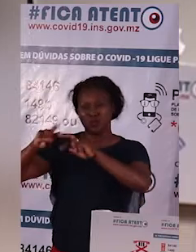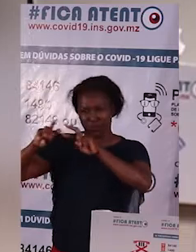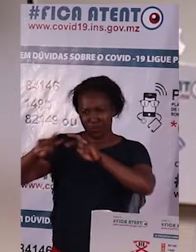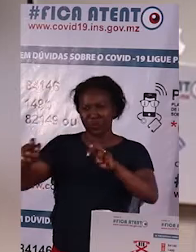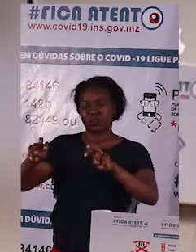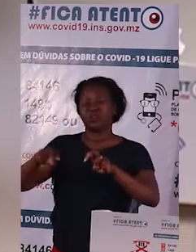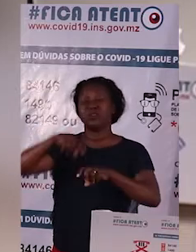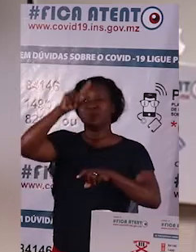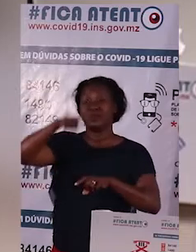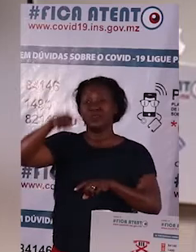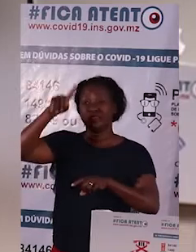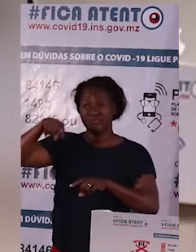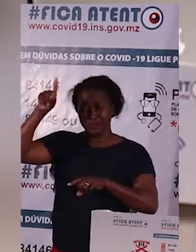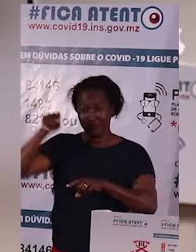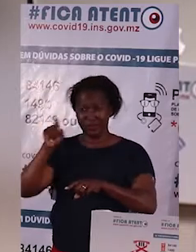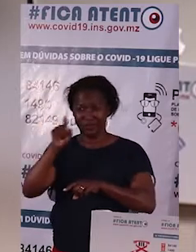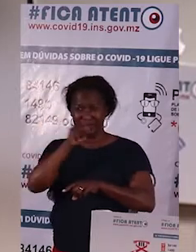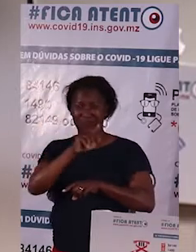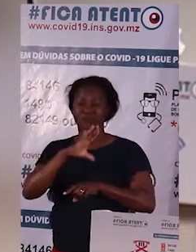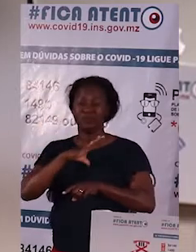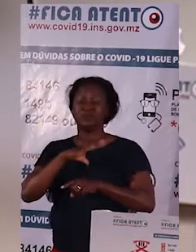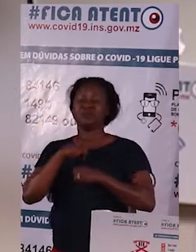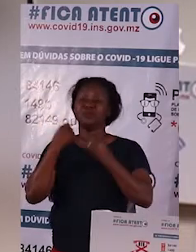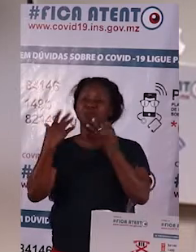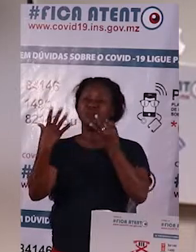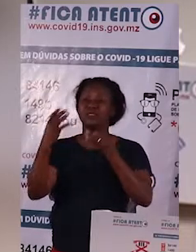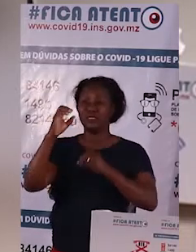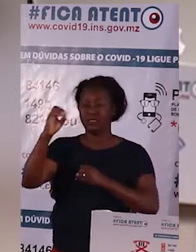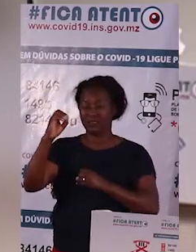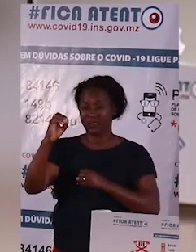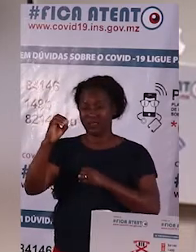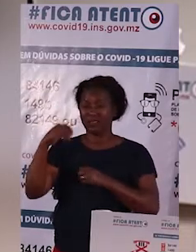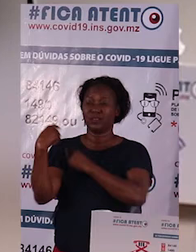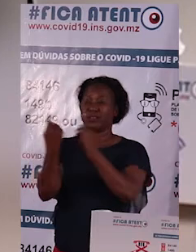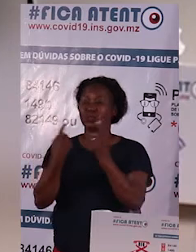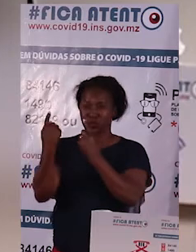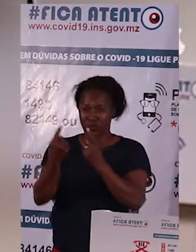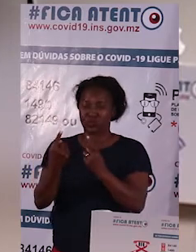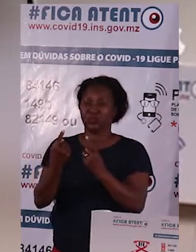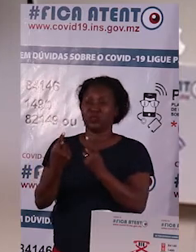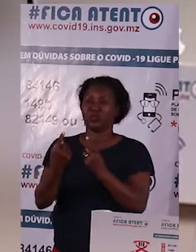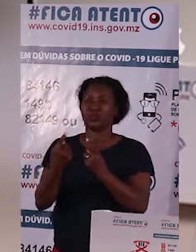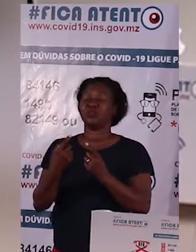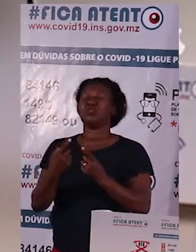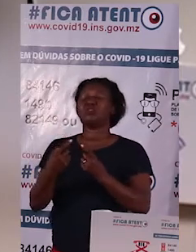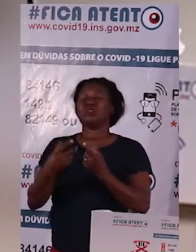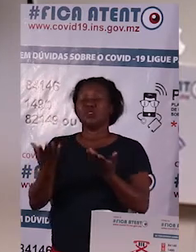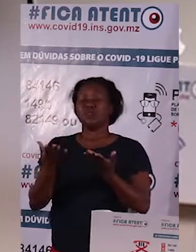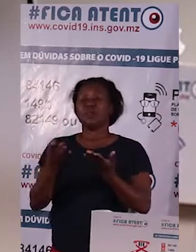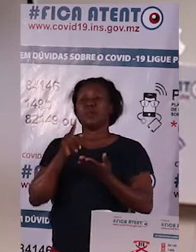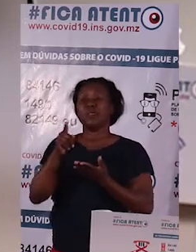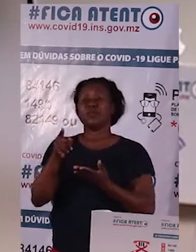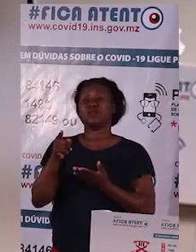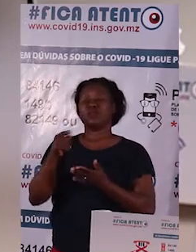estão reportados 70 casos, não estão incluídos os casos de hoje, depois estamos a começar uma nova semana